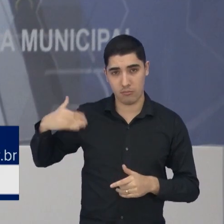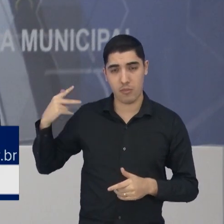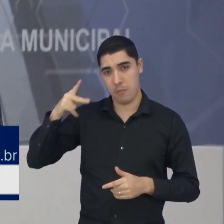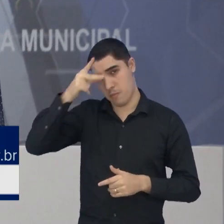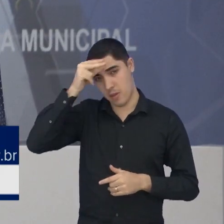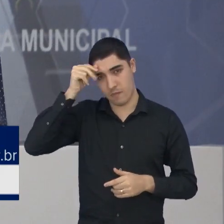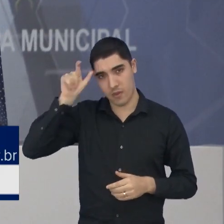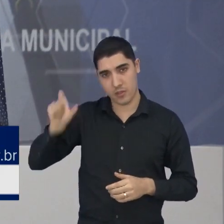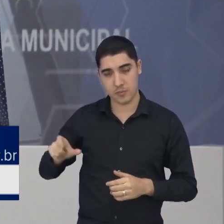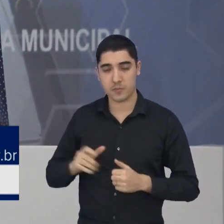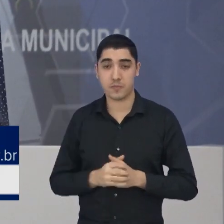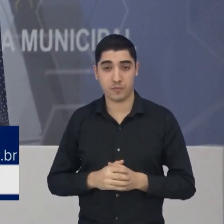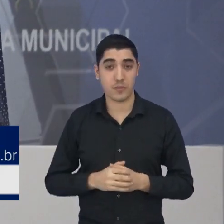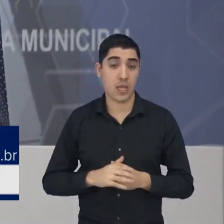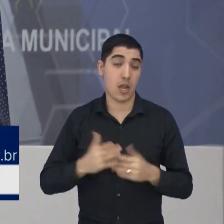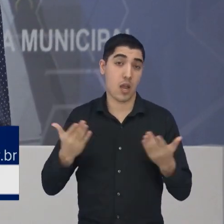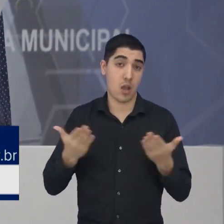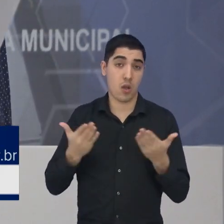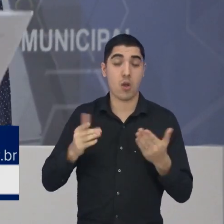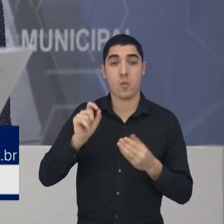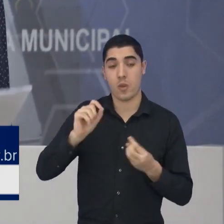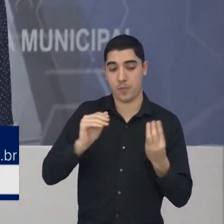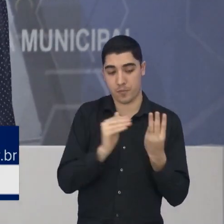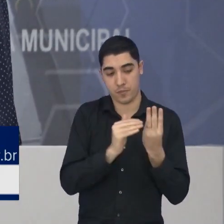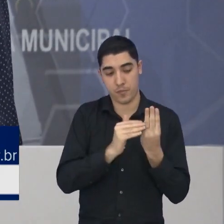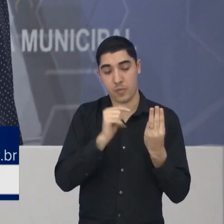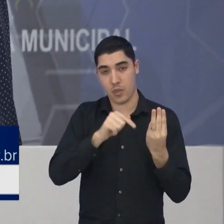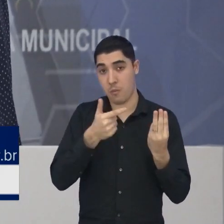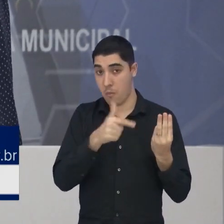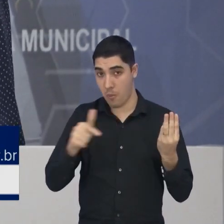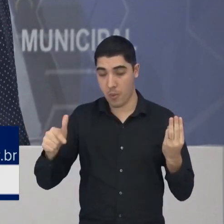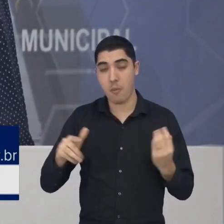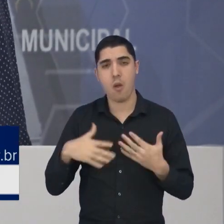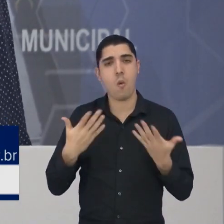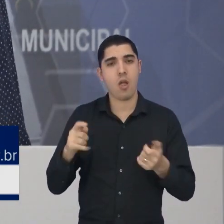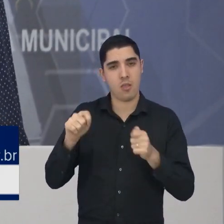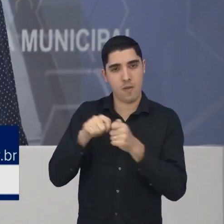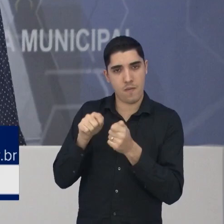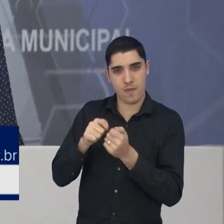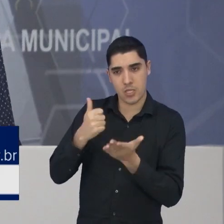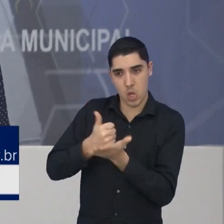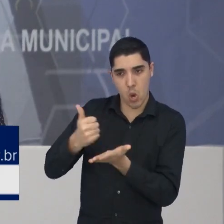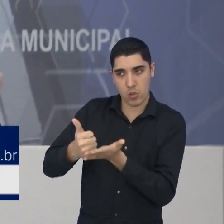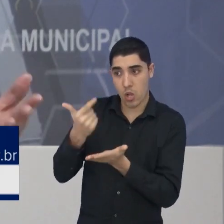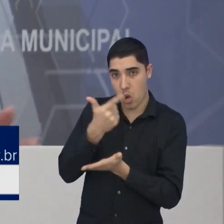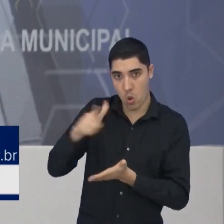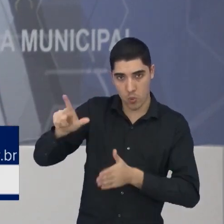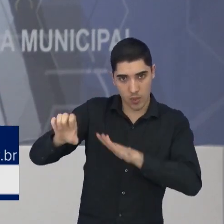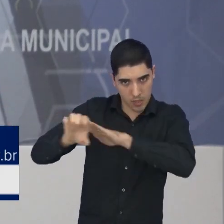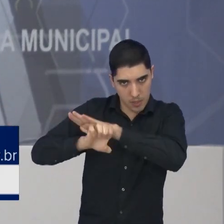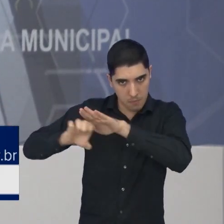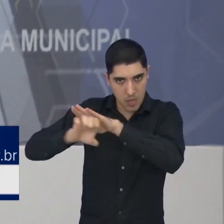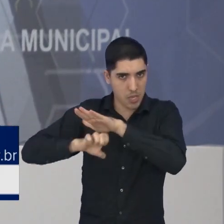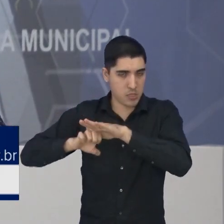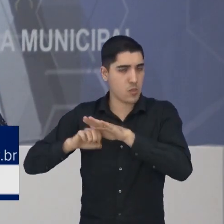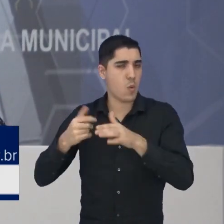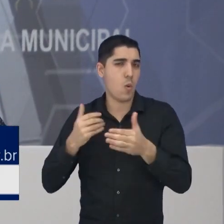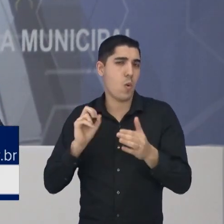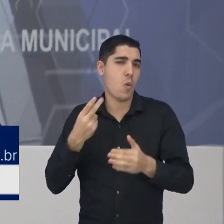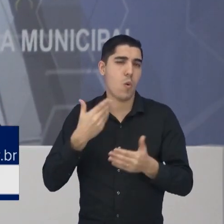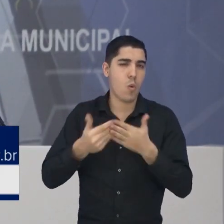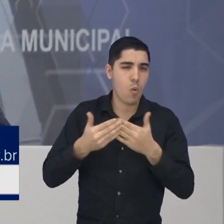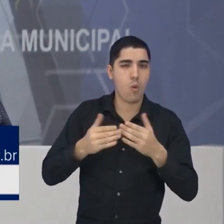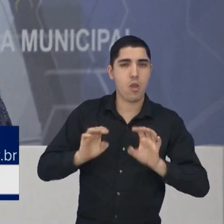da Fundação Cultural agora. Quando é para contratar alguma empresa, alguma atração, que é